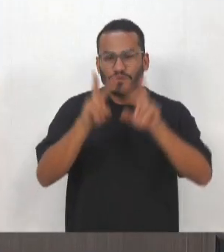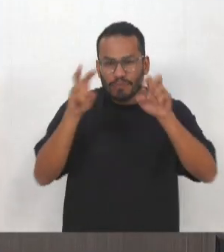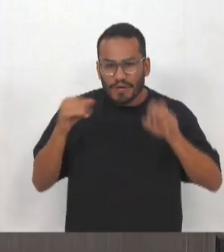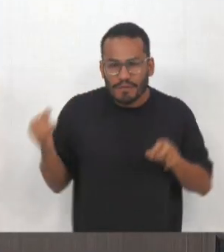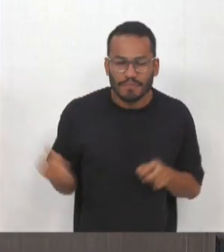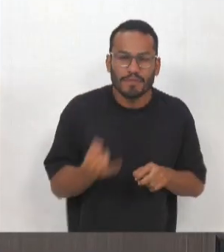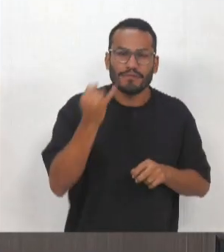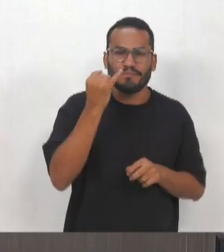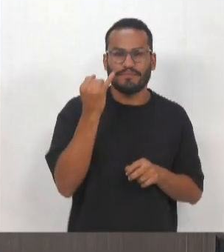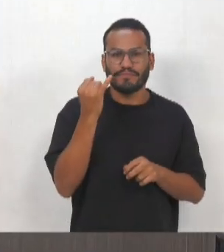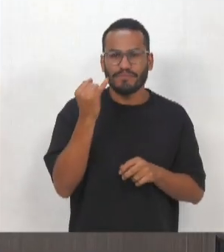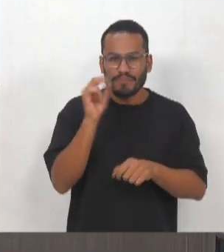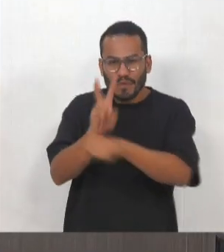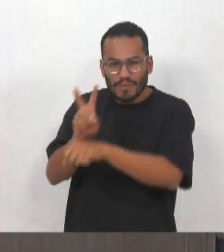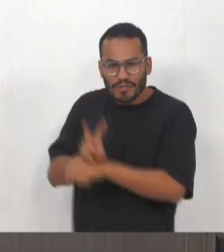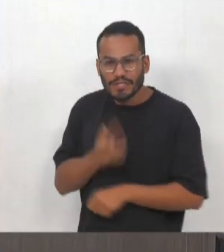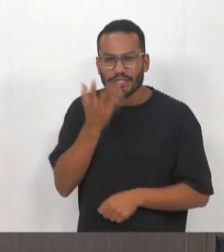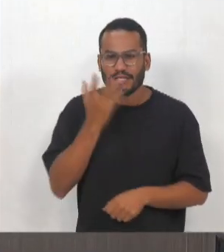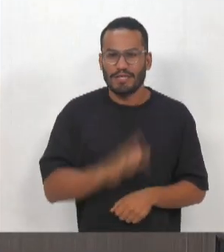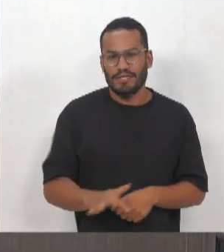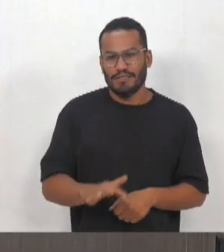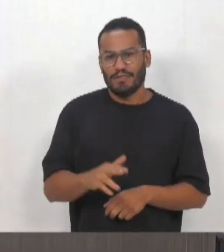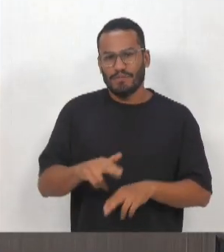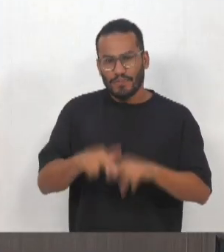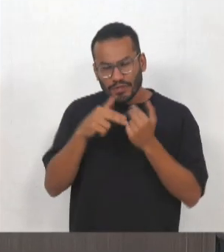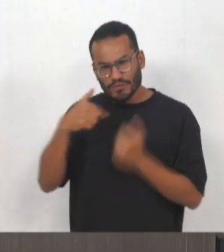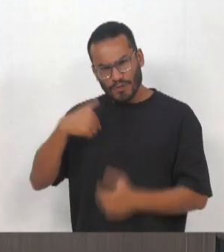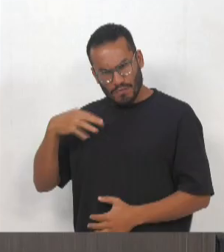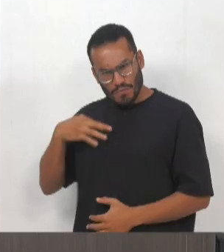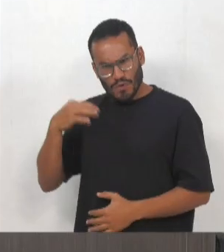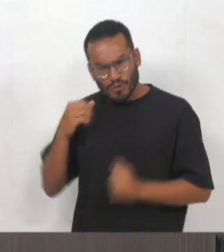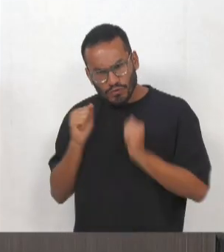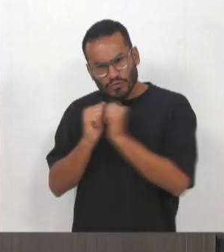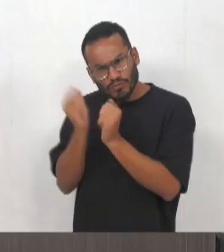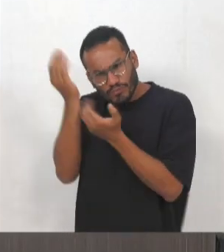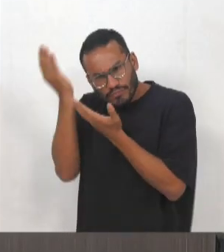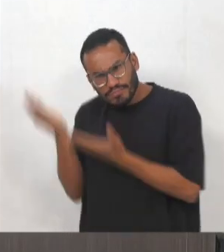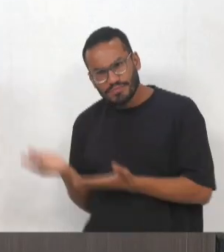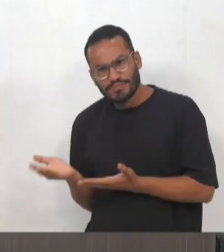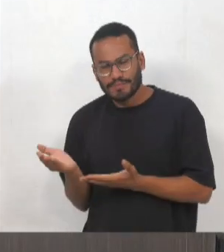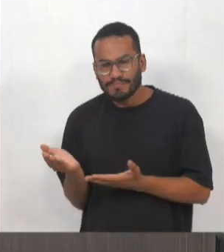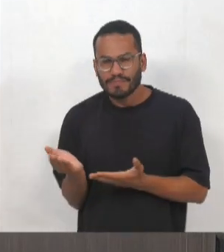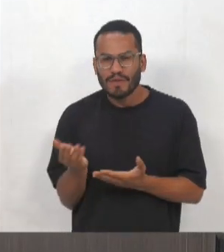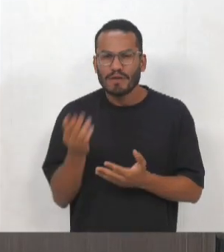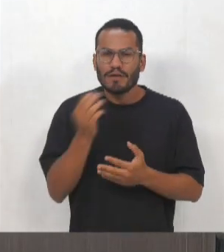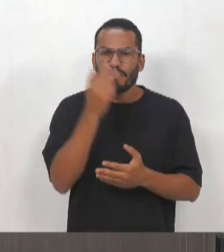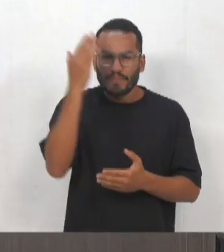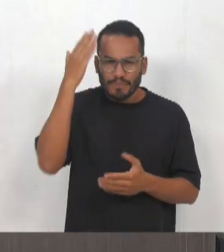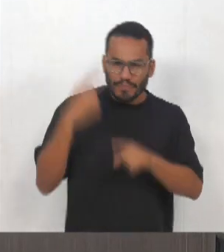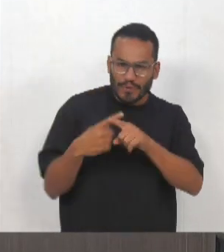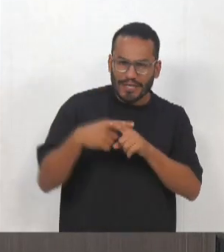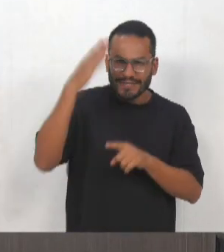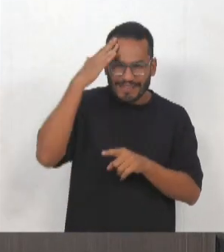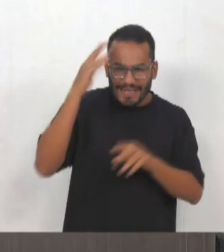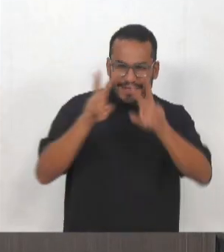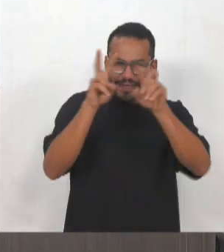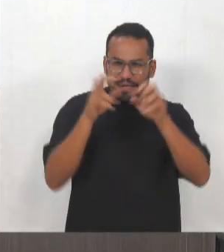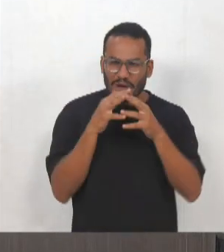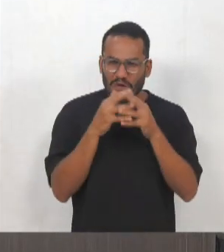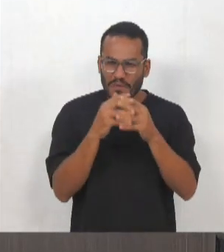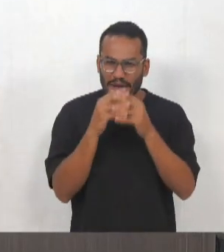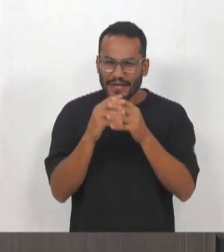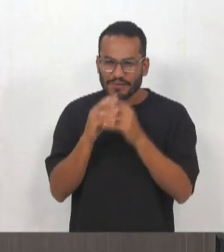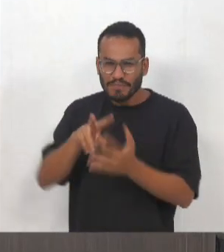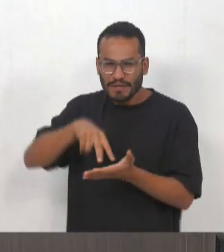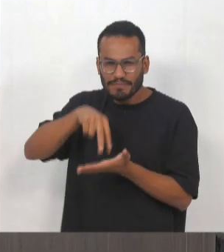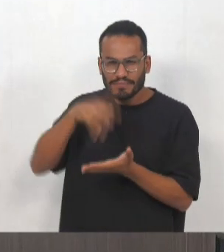importância de proteger as crianças. Então, eu me coloco ao lado da Vossa Excelência, porque sei que é um tema complexo de trazer a essa